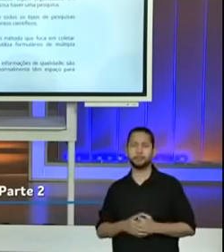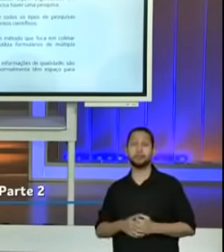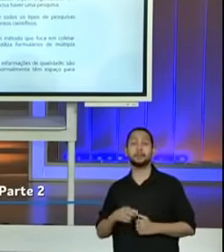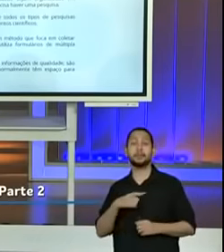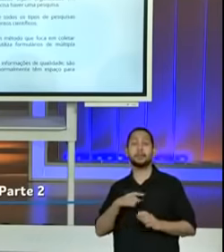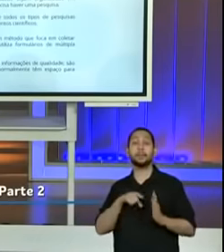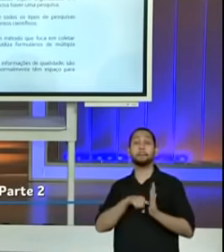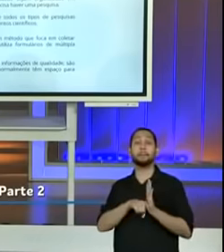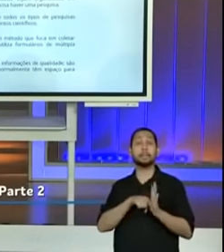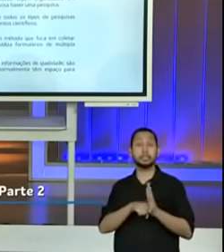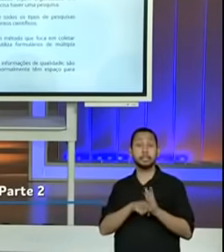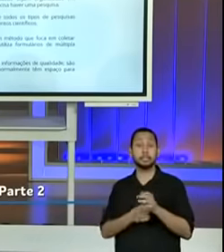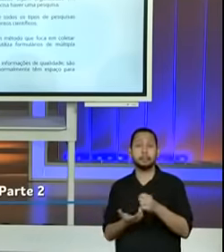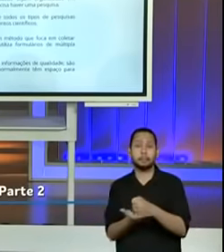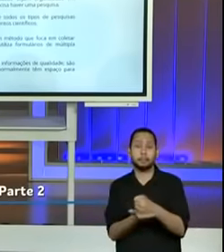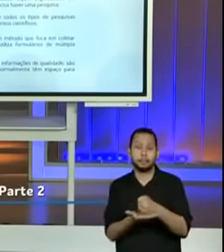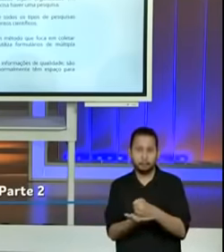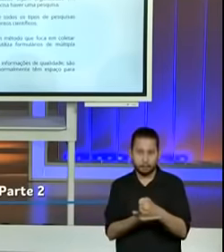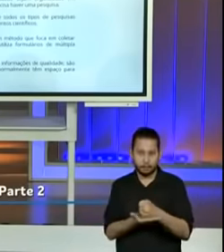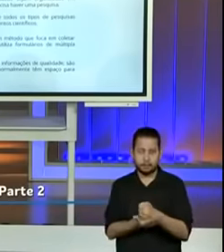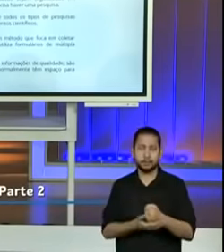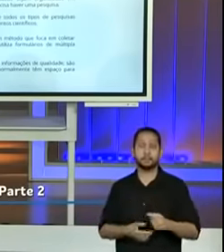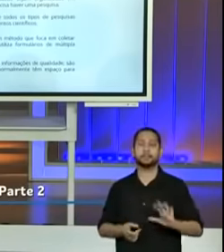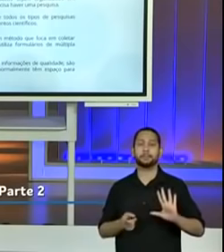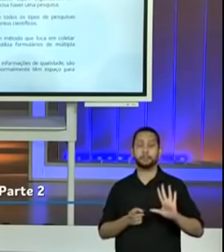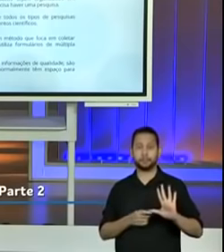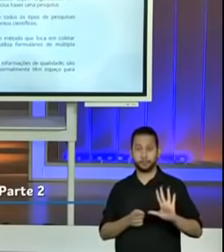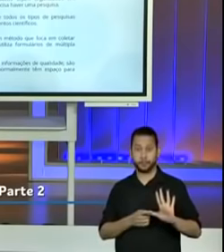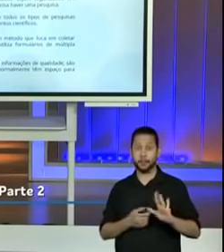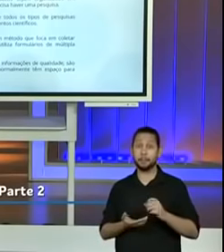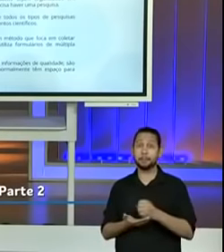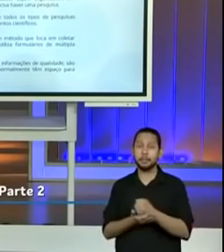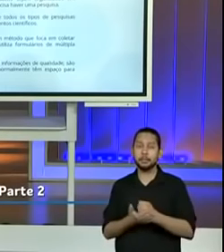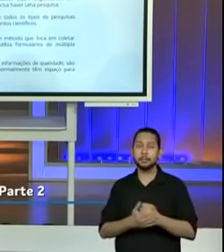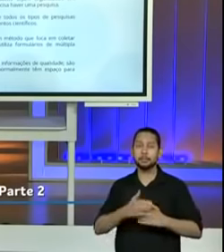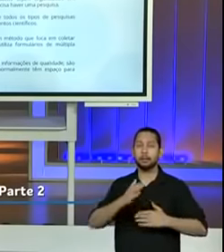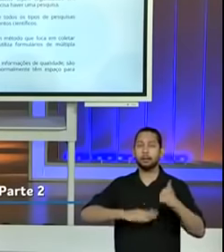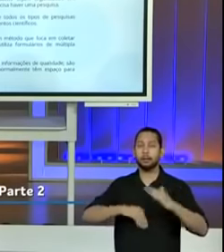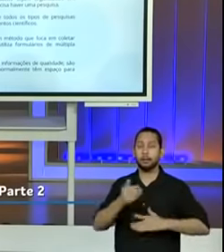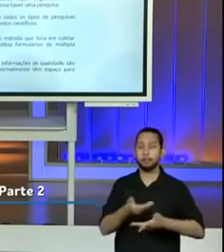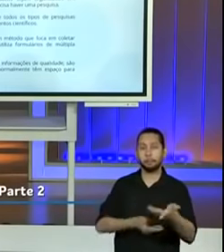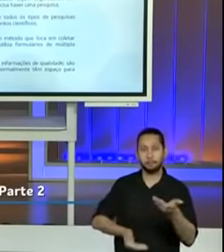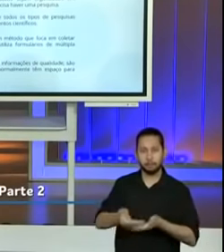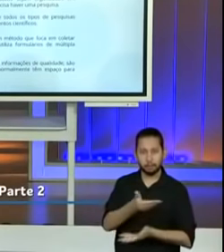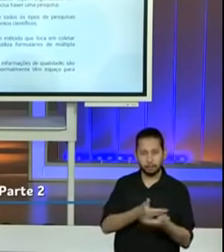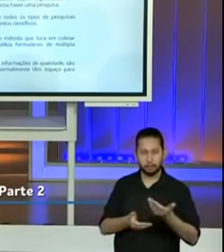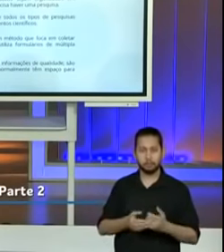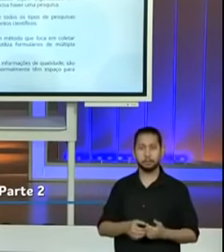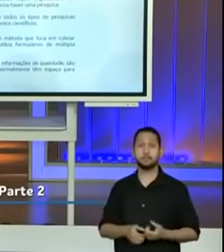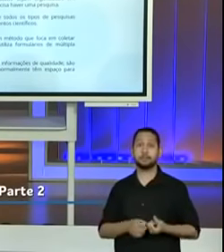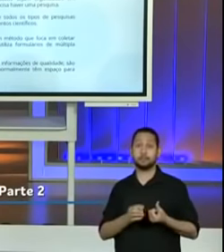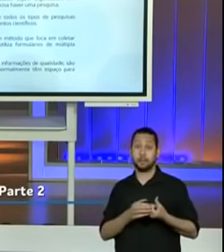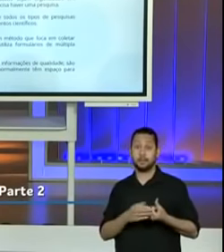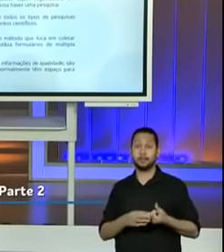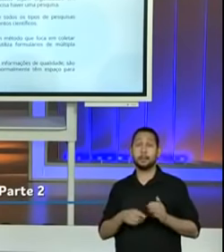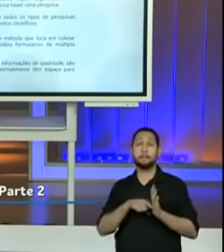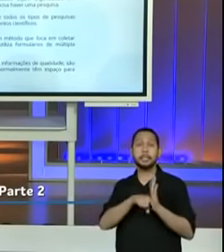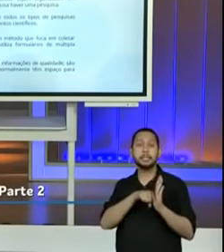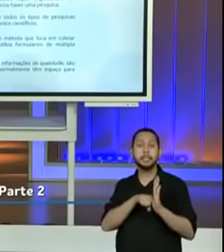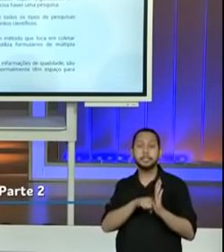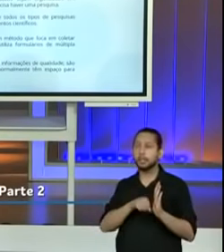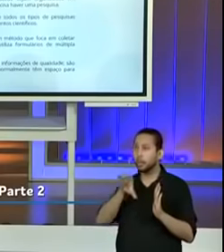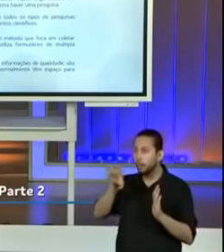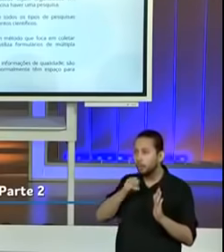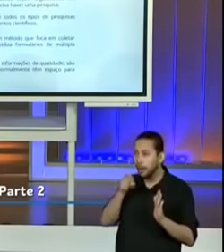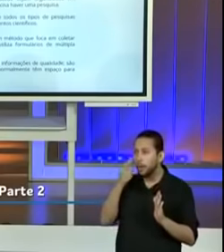Existe a pesquisa básica, existe a pesquisa aplicada, existe a pesquisa descritiva, que é aquela que você tem